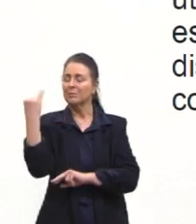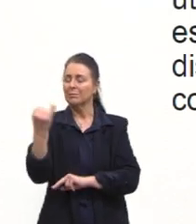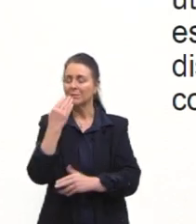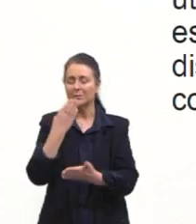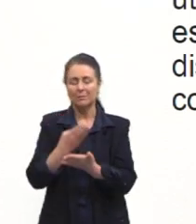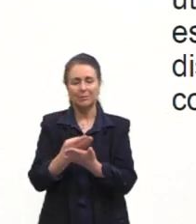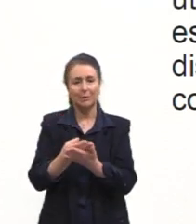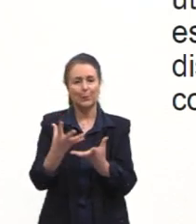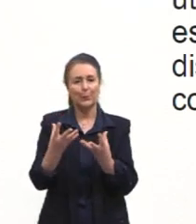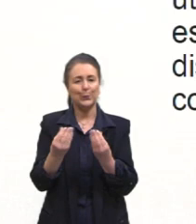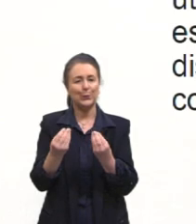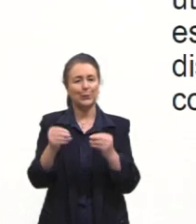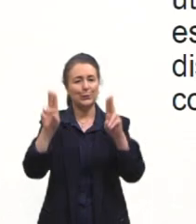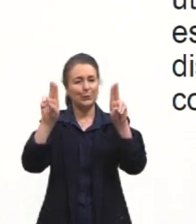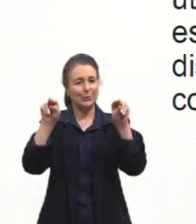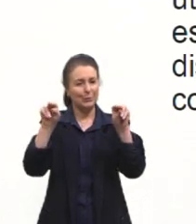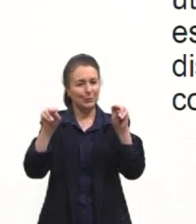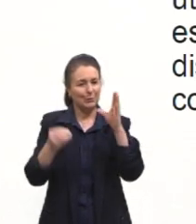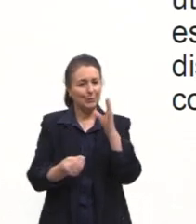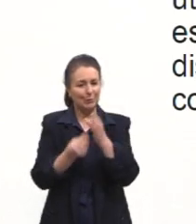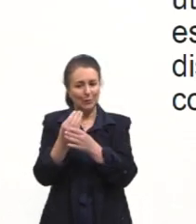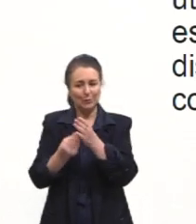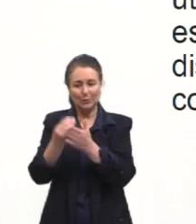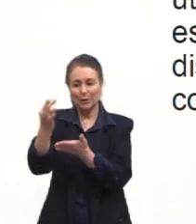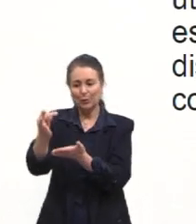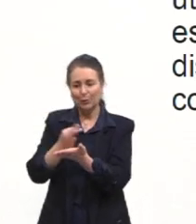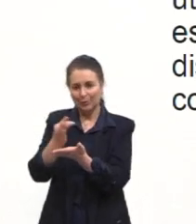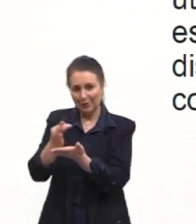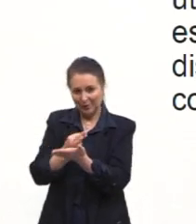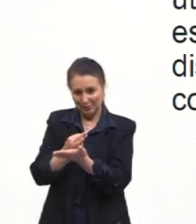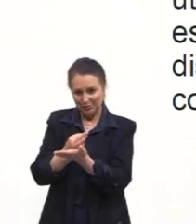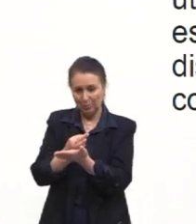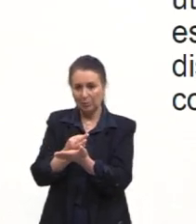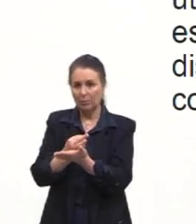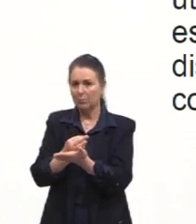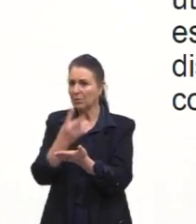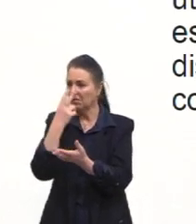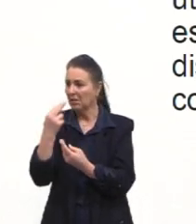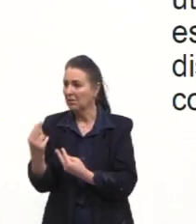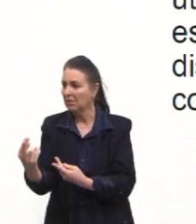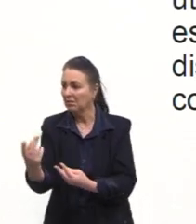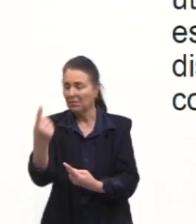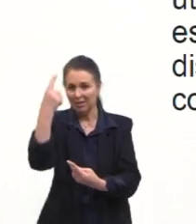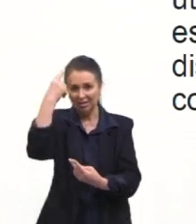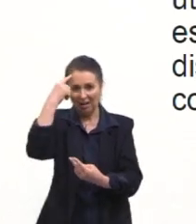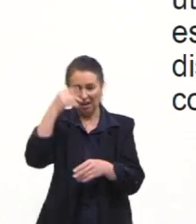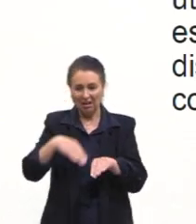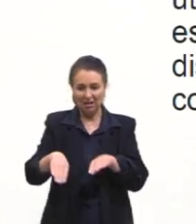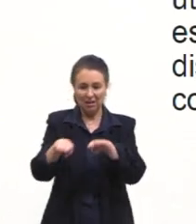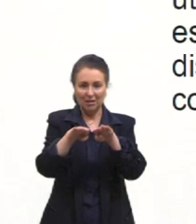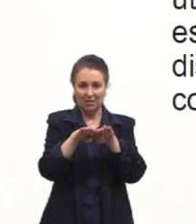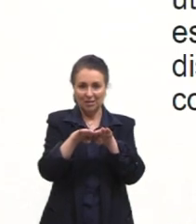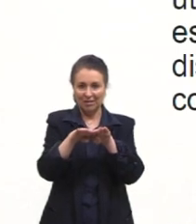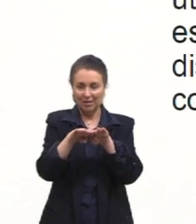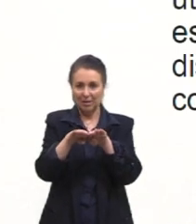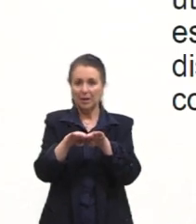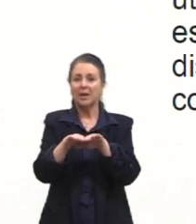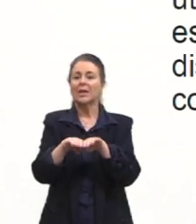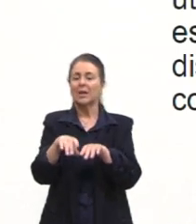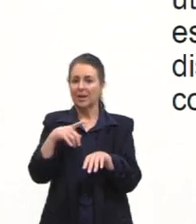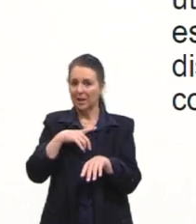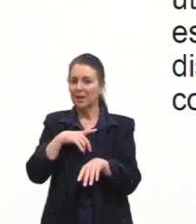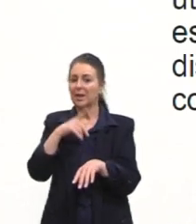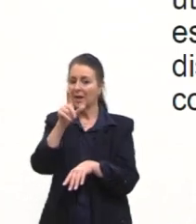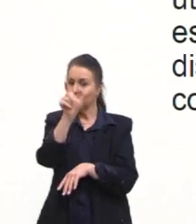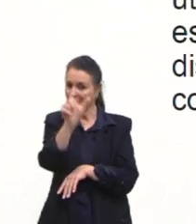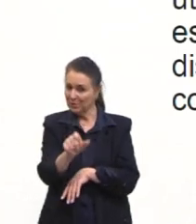o assunto antes da produção de um texto para que o discurso não se limite ao senso comum e seja, sobretudo,